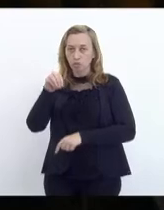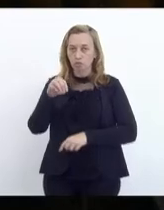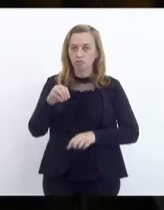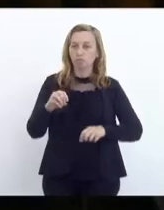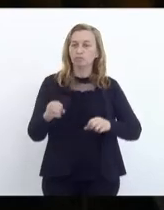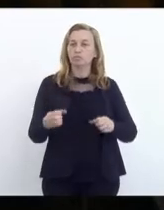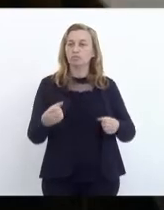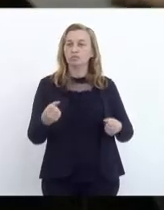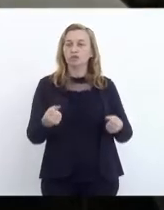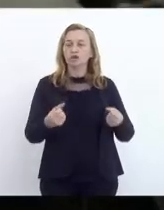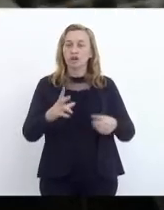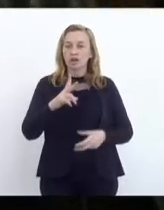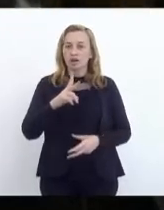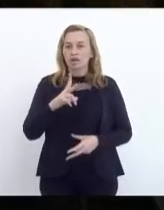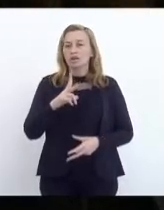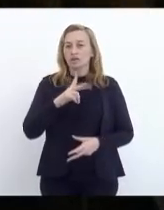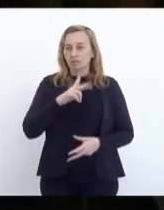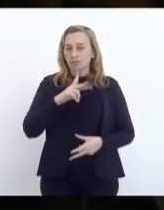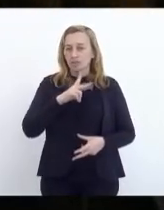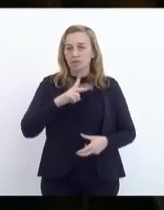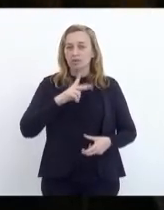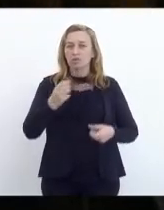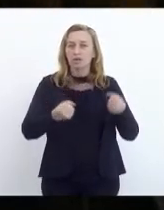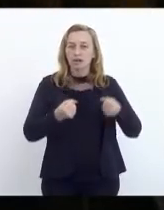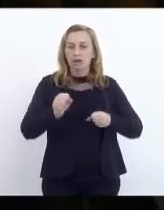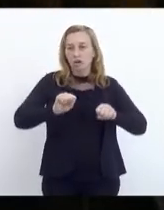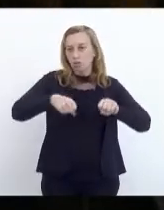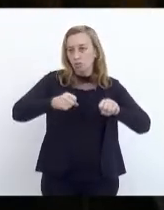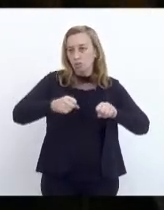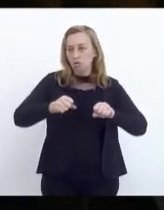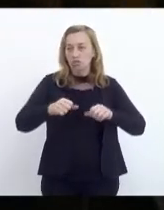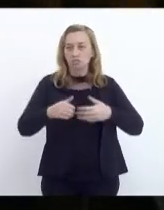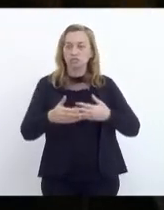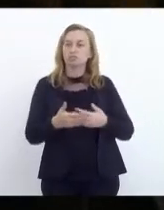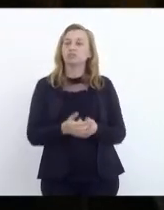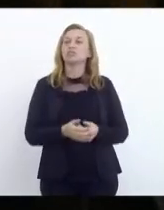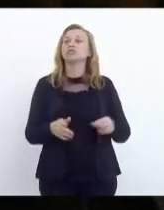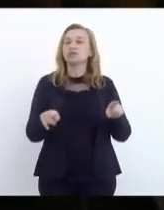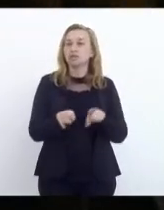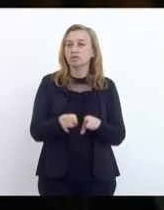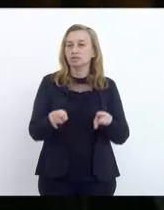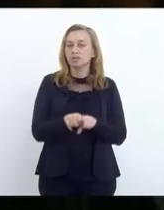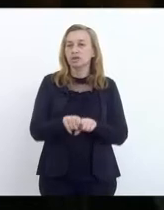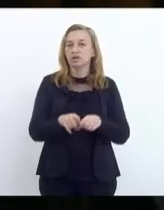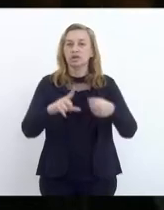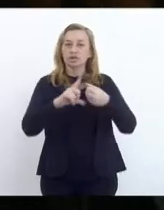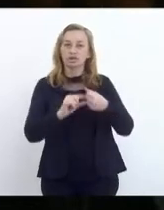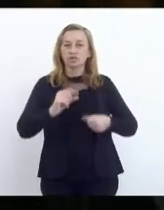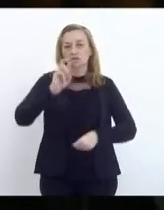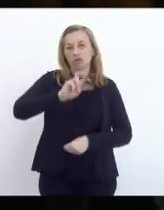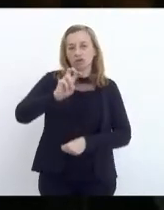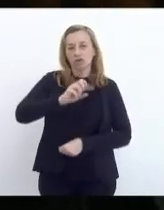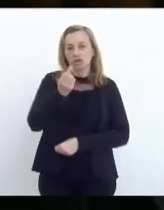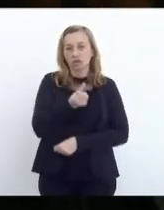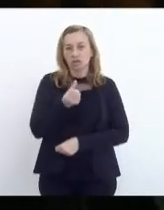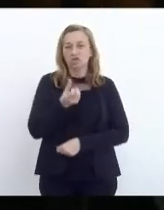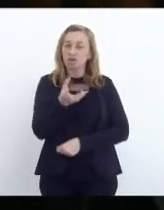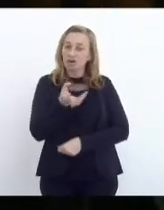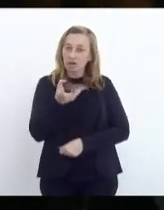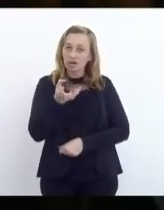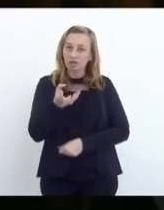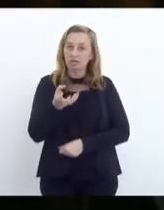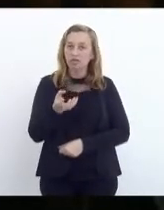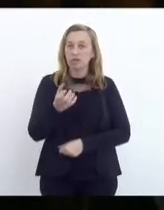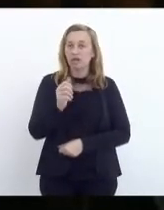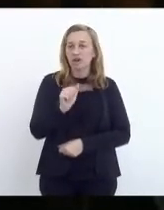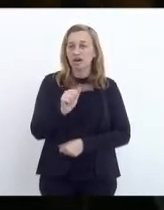motorizado. E, finalmente, nos artigos 5º e 6º, a gente quer que a